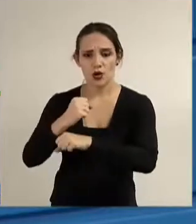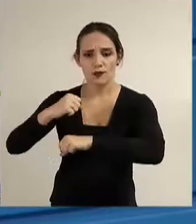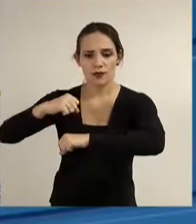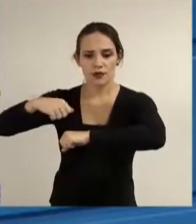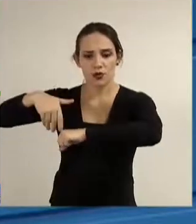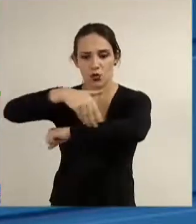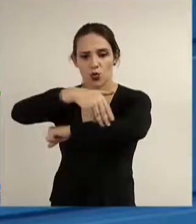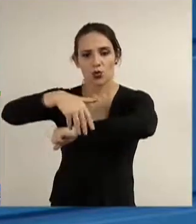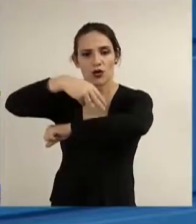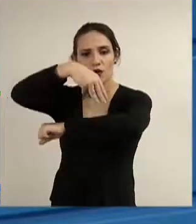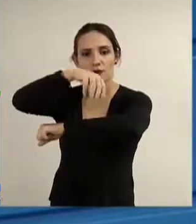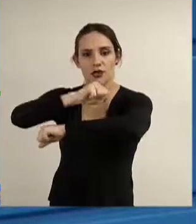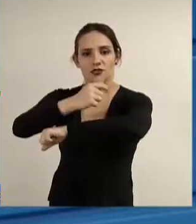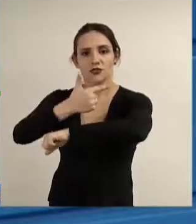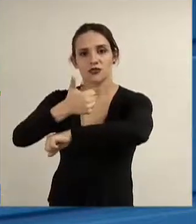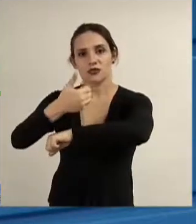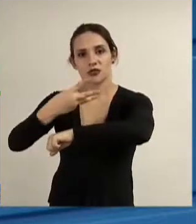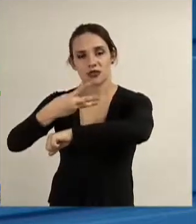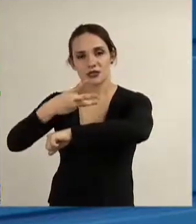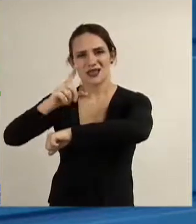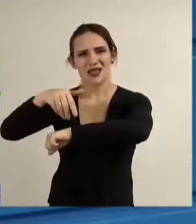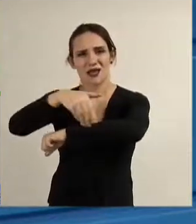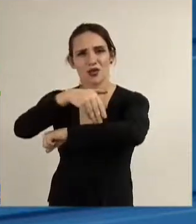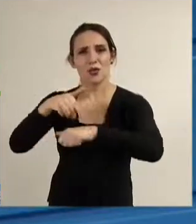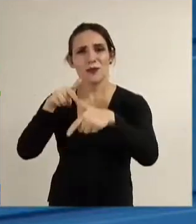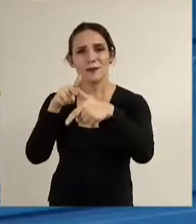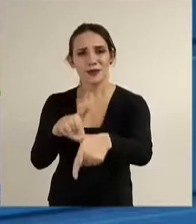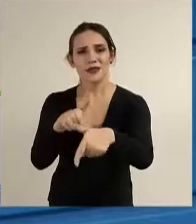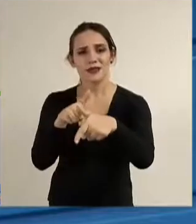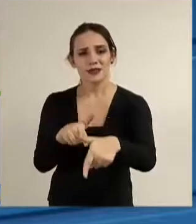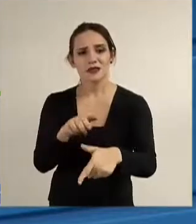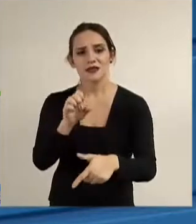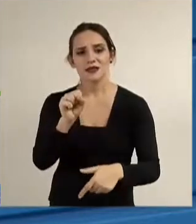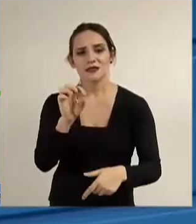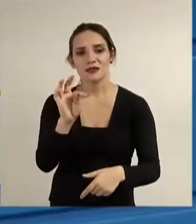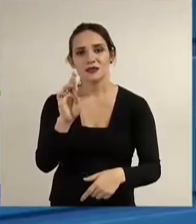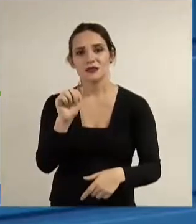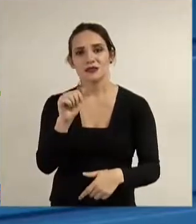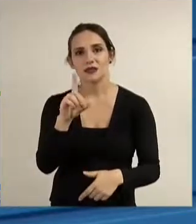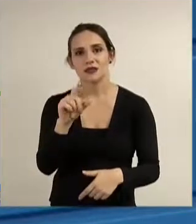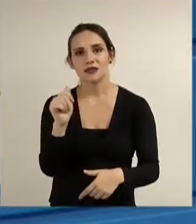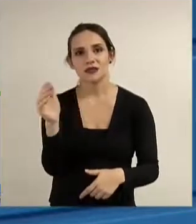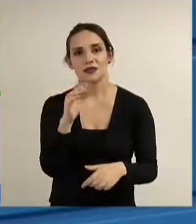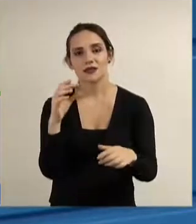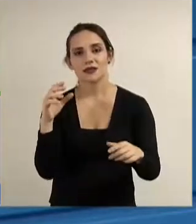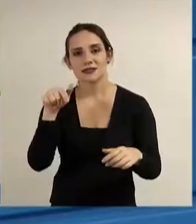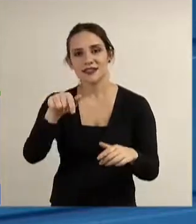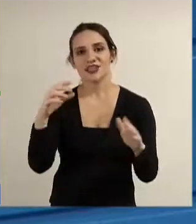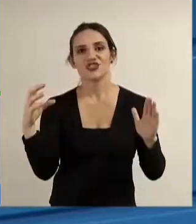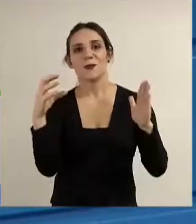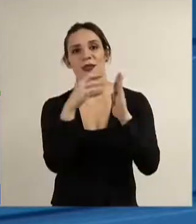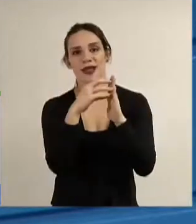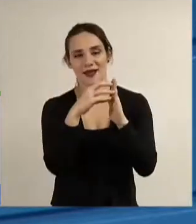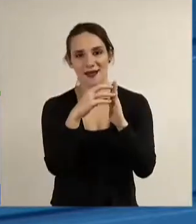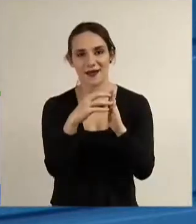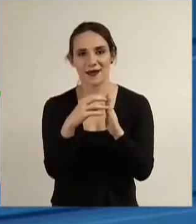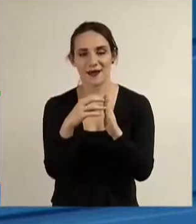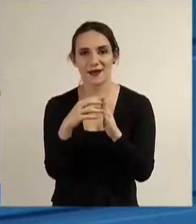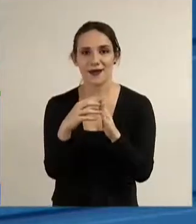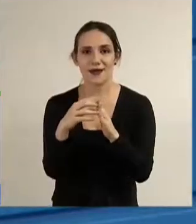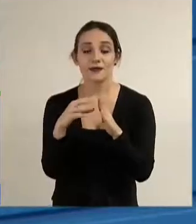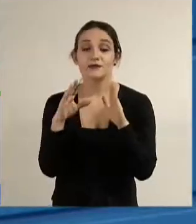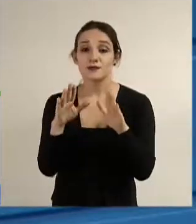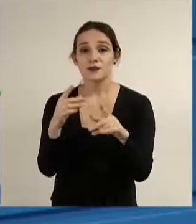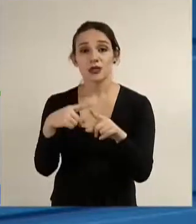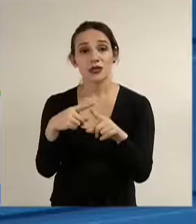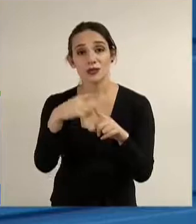MS 213, conhecida popularmente como Estrada das 7 Placas no município de Sonora. Segundo os